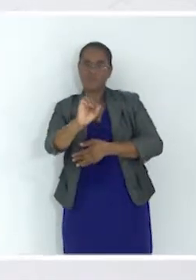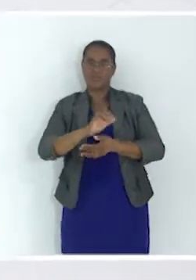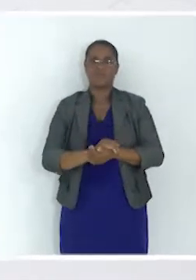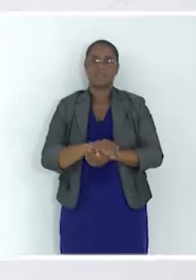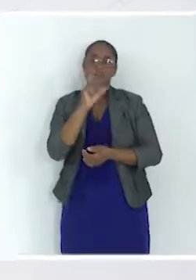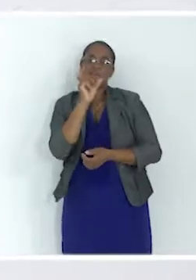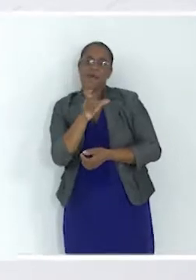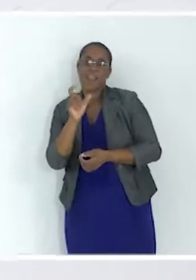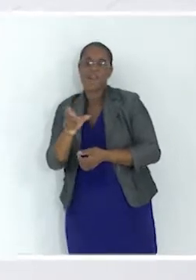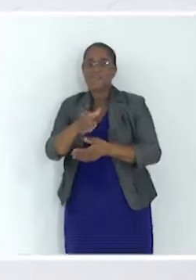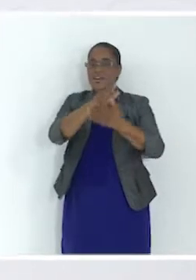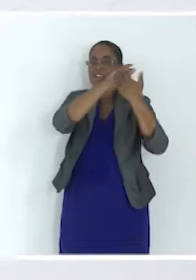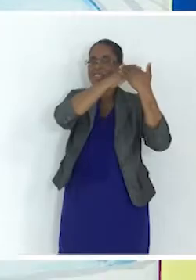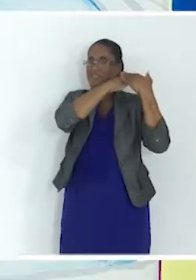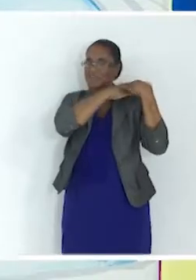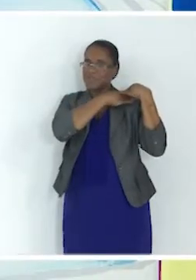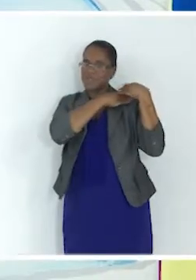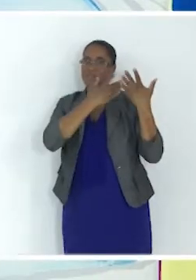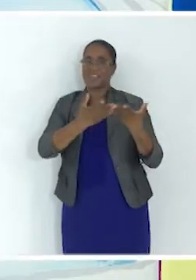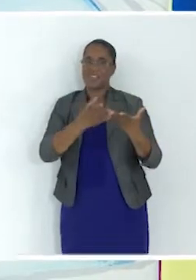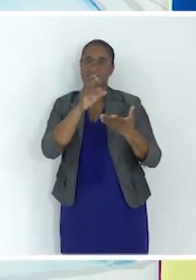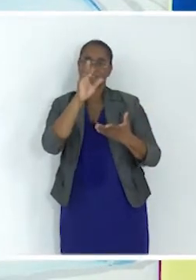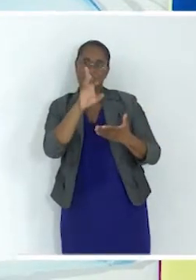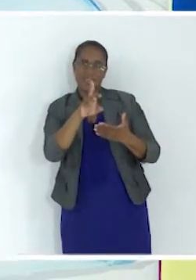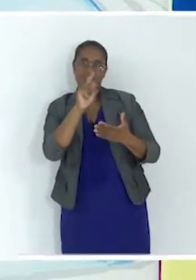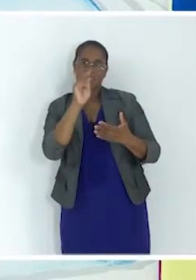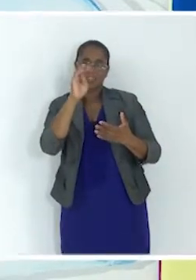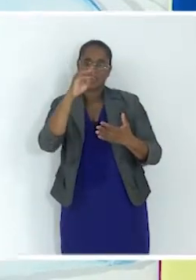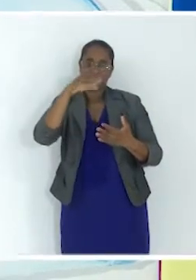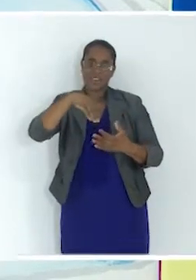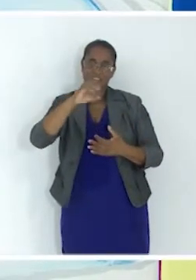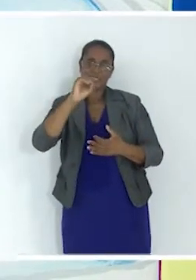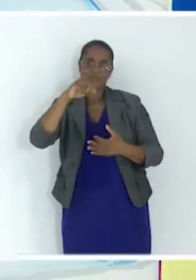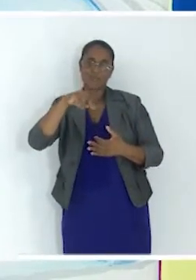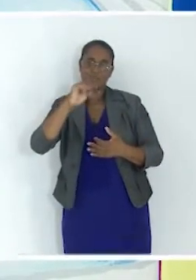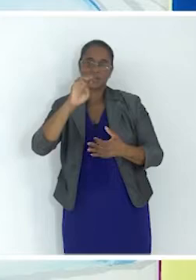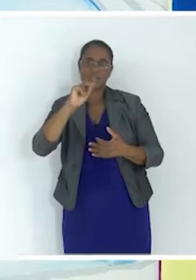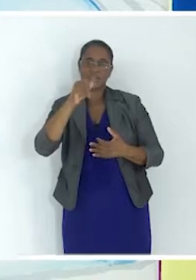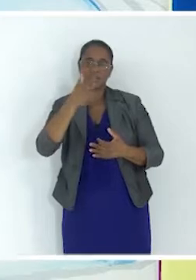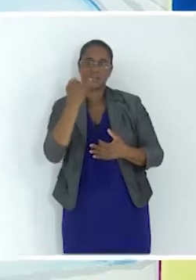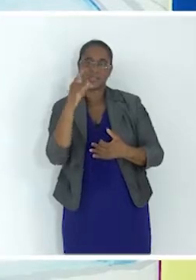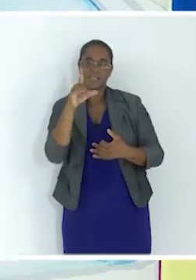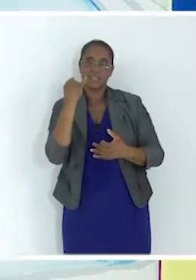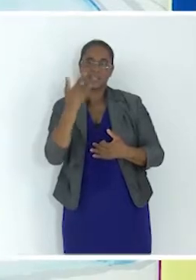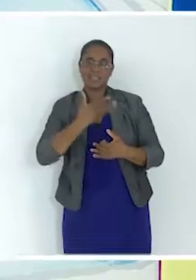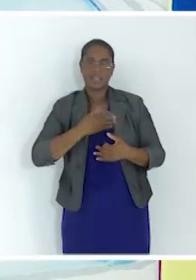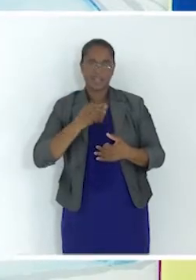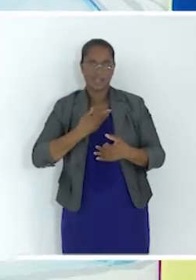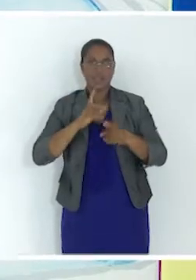responsabilidade. Responsabilidade começa com R. Por quê? Porque amor termina com